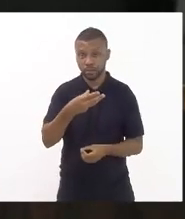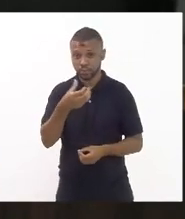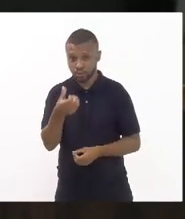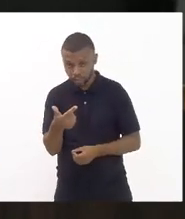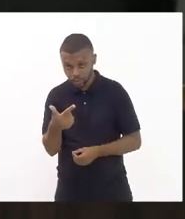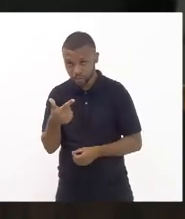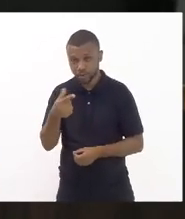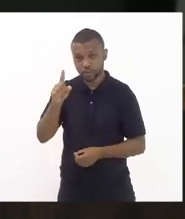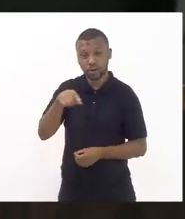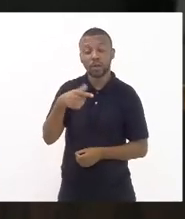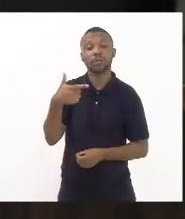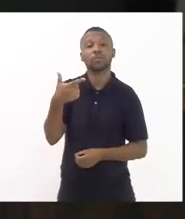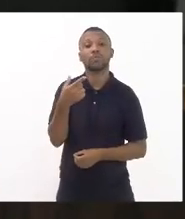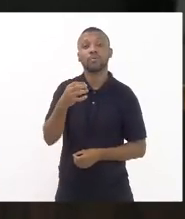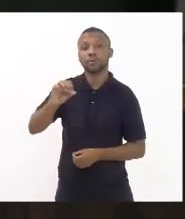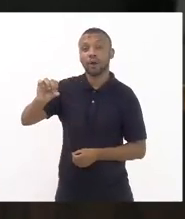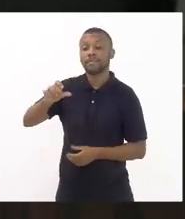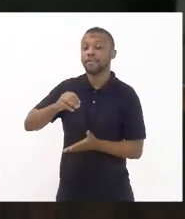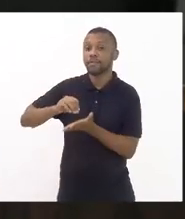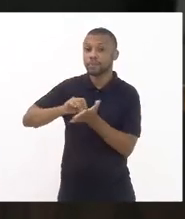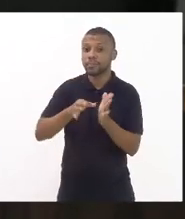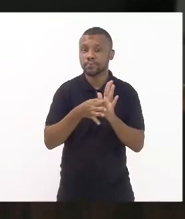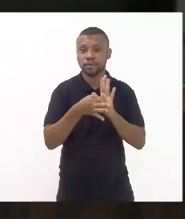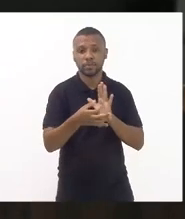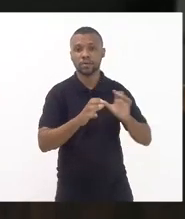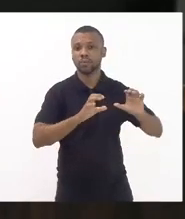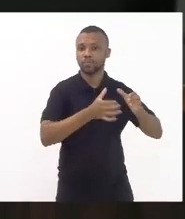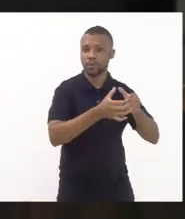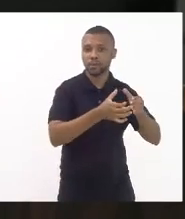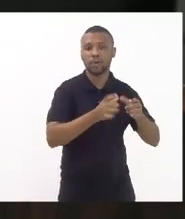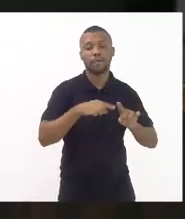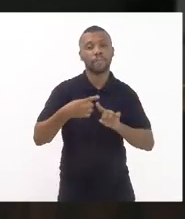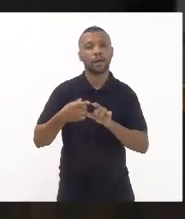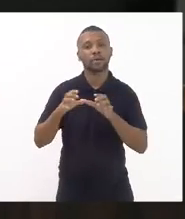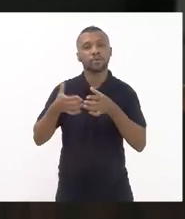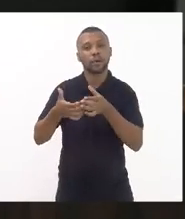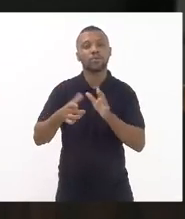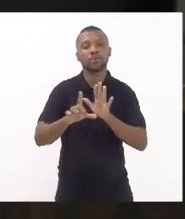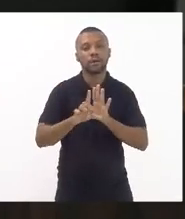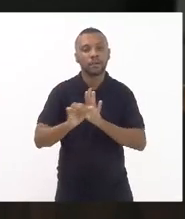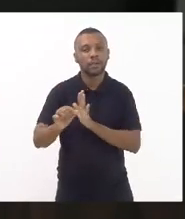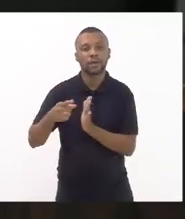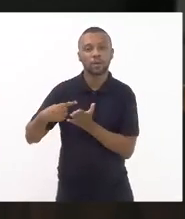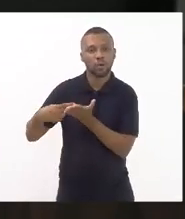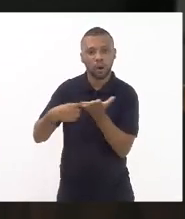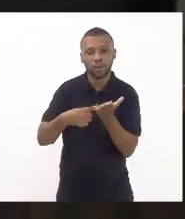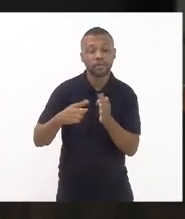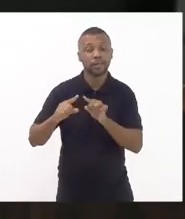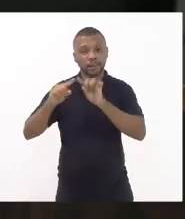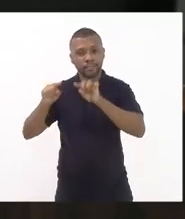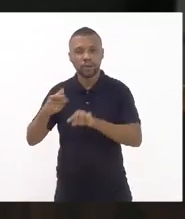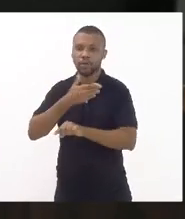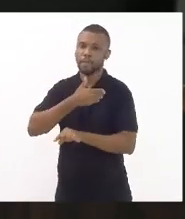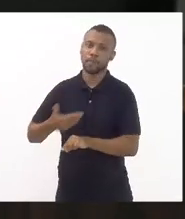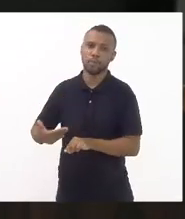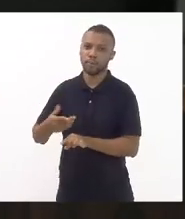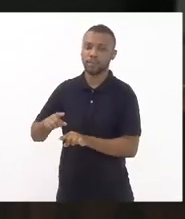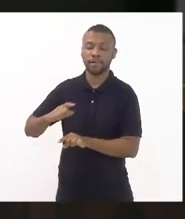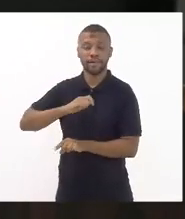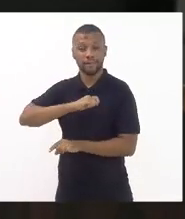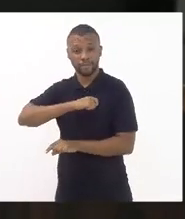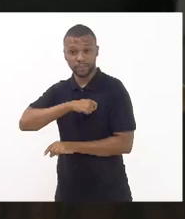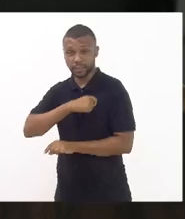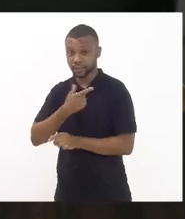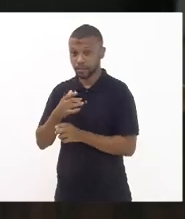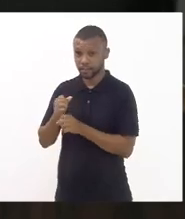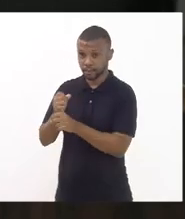2009. Pendente de pareceres das comissões de Constituição, Justiça, de Legislação Constitucional, Complementar e Códigos, Servidores Públicos de Orçamento, Finanças, Fiscalização Financeira e Controle.